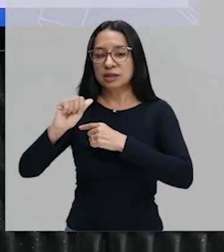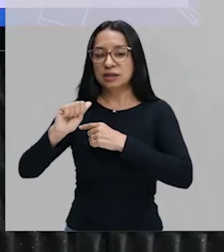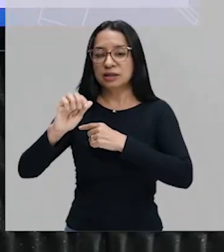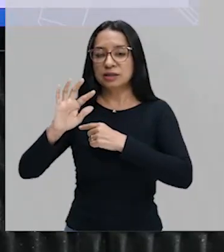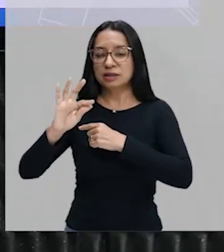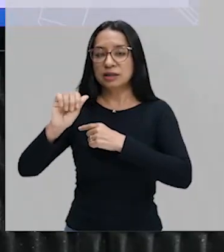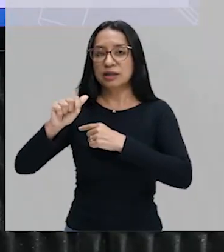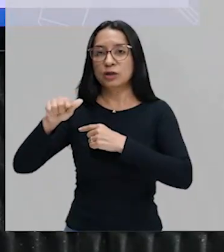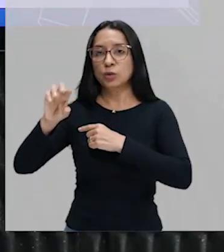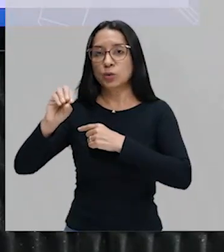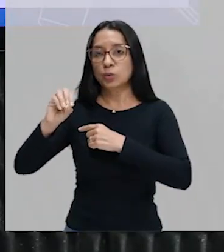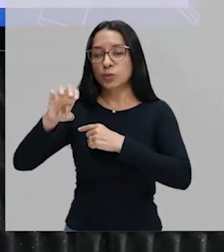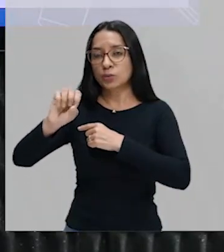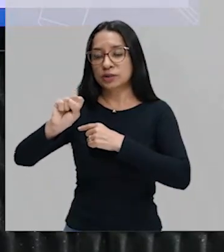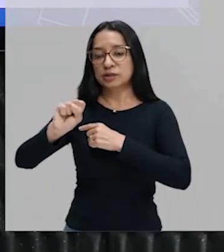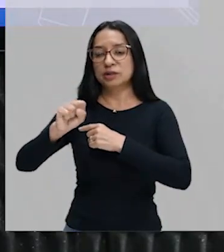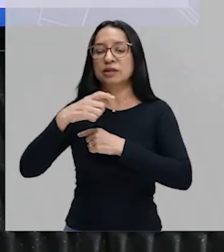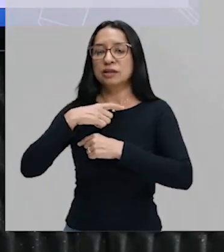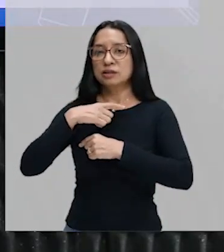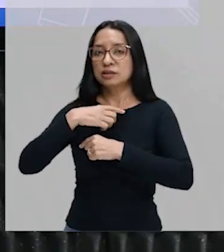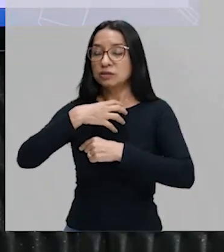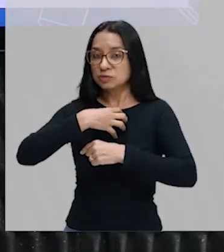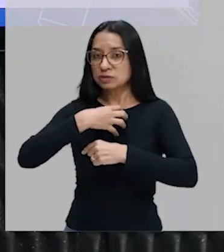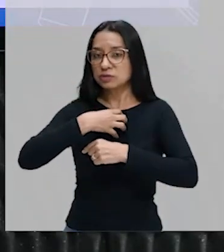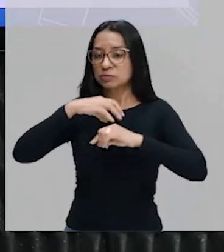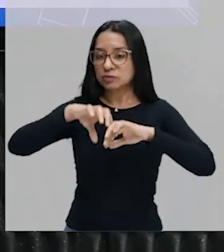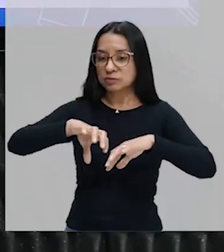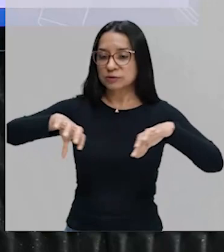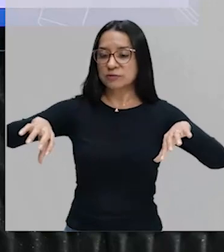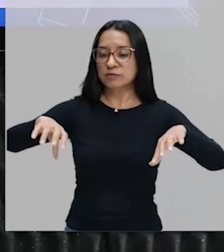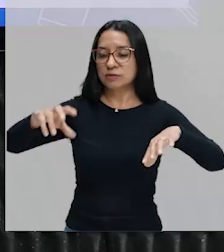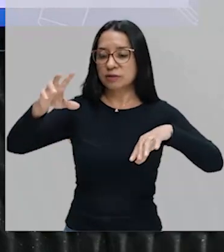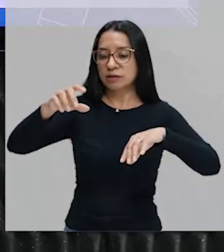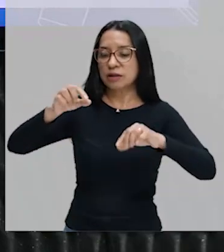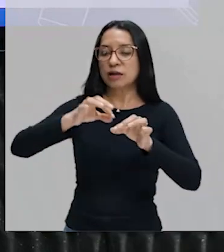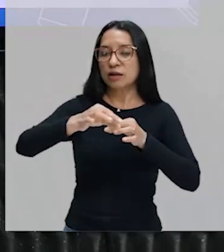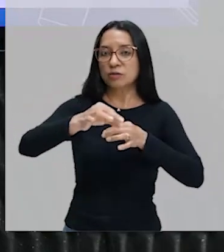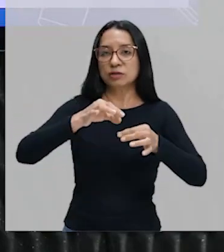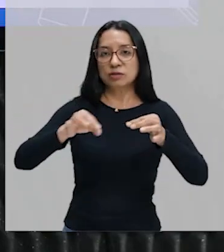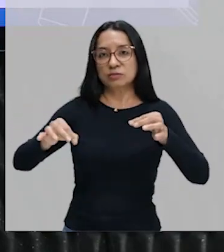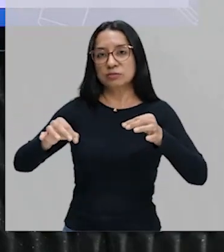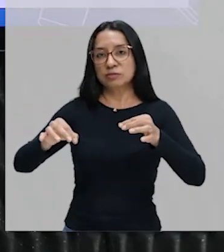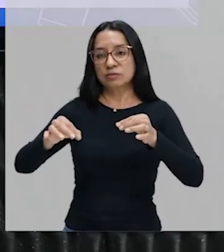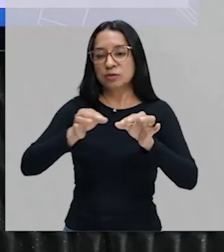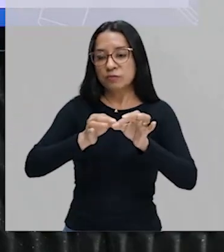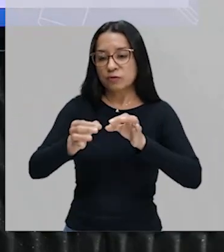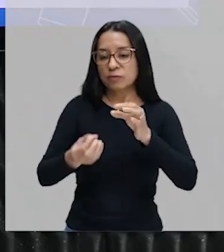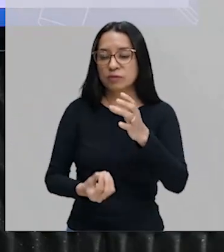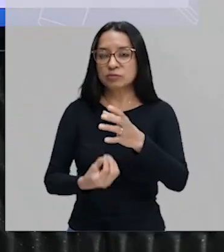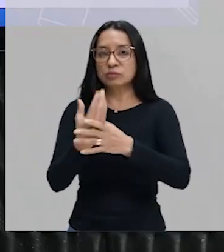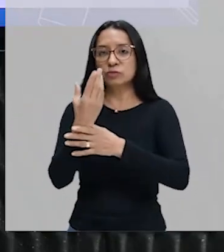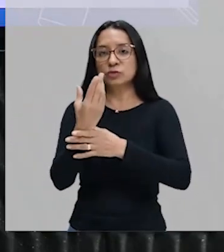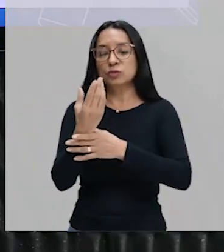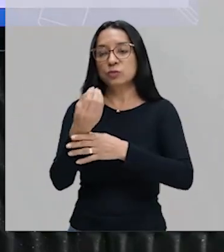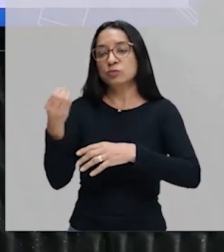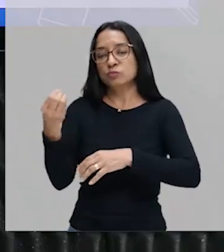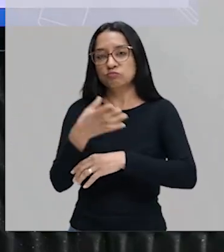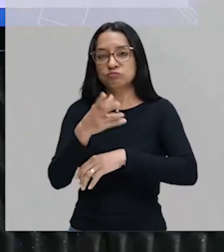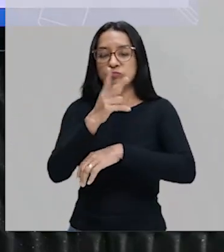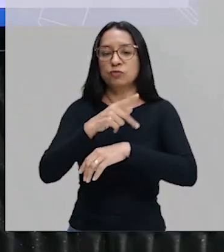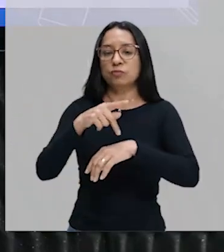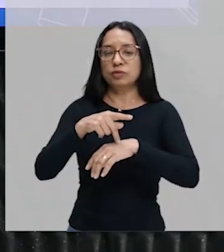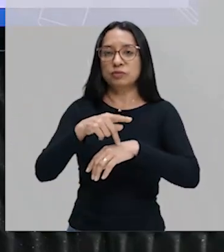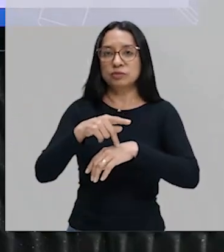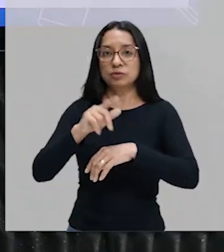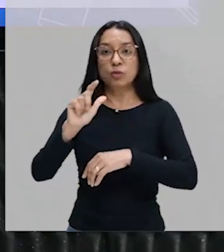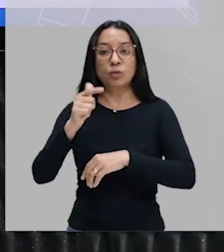nessa região de separar aquele território e formar um novo país, que seria a Catalunha. Uma outra região da Espanha